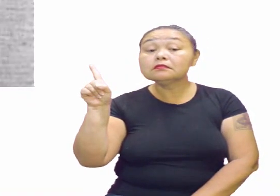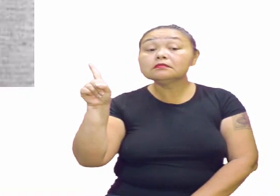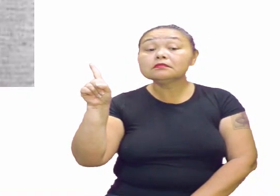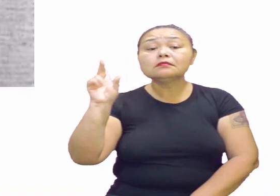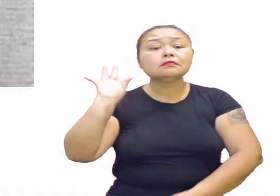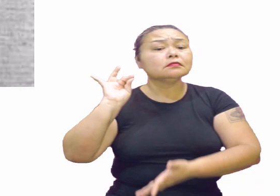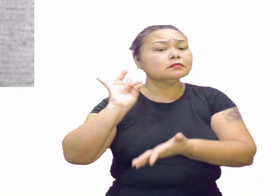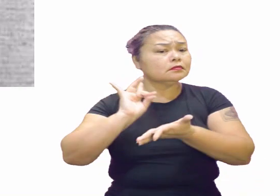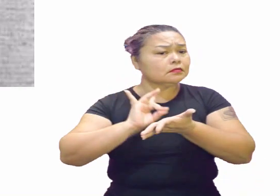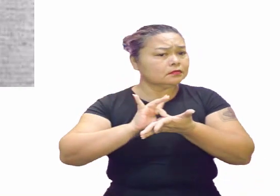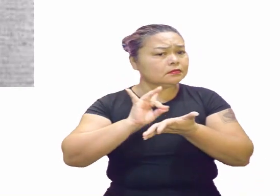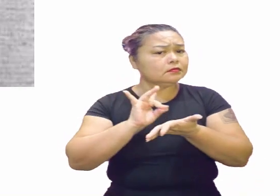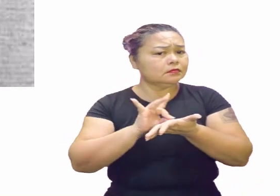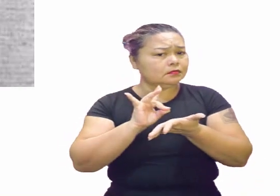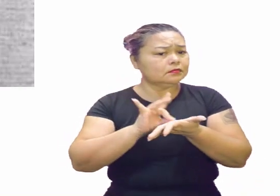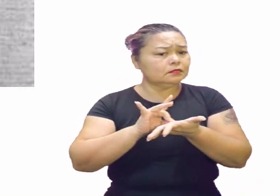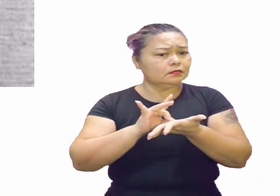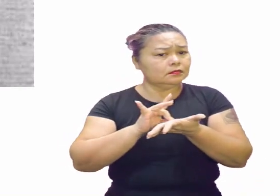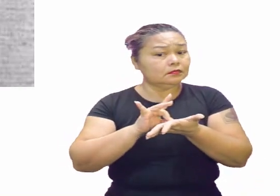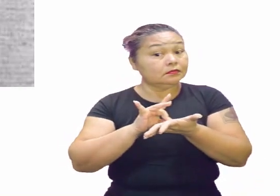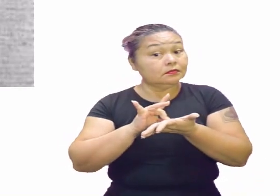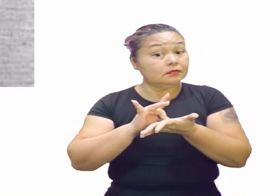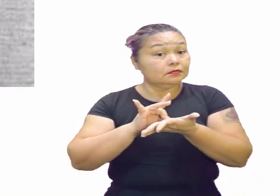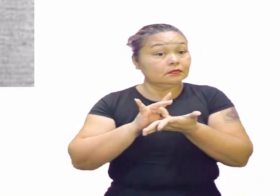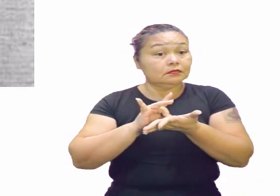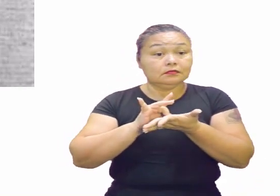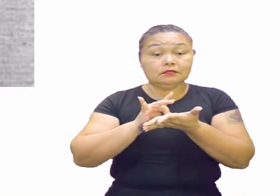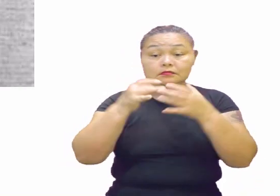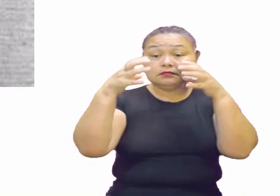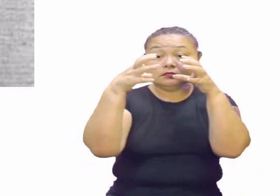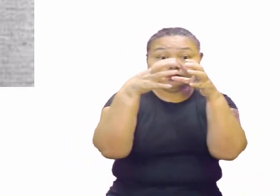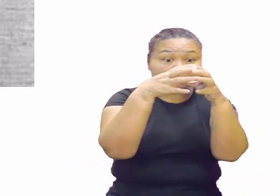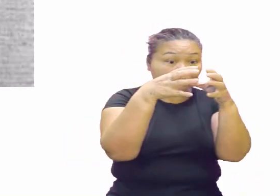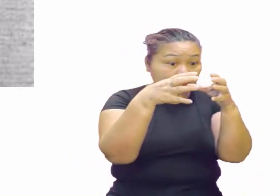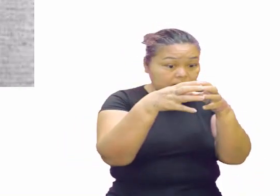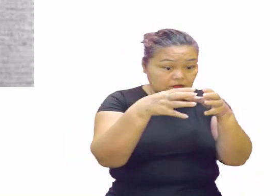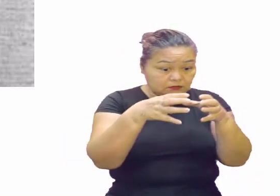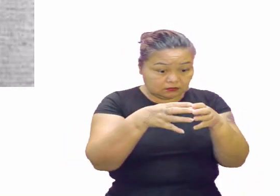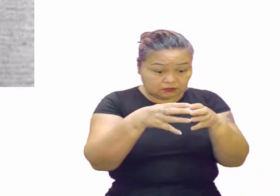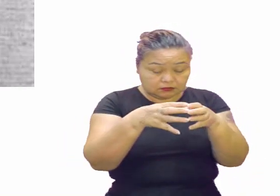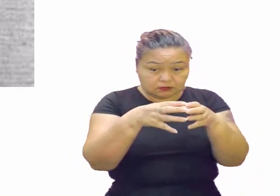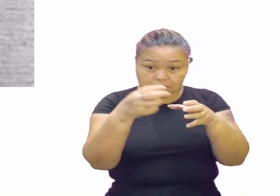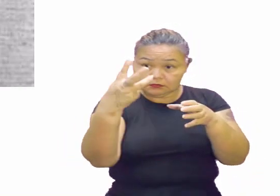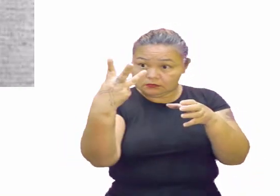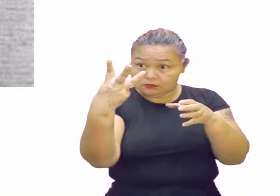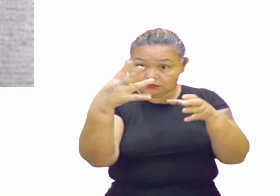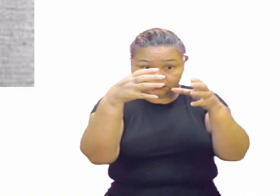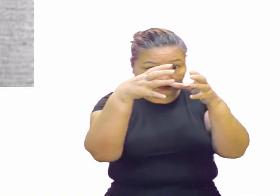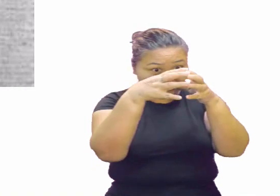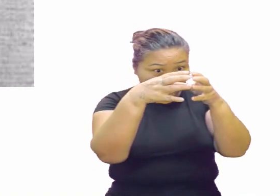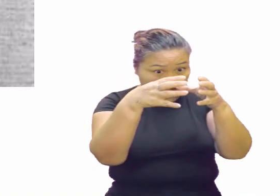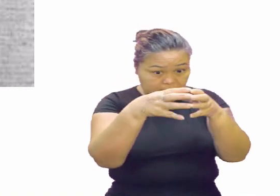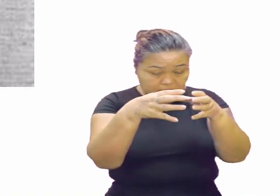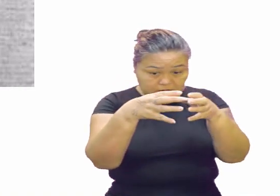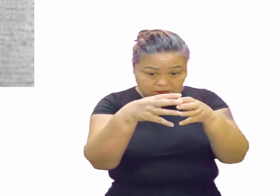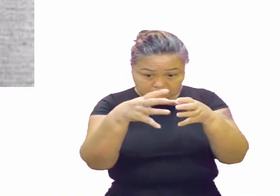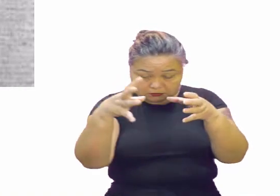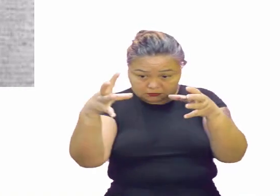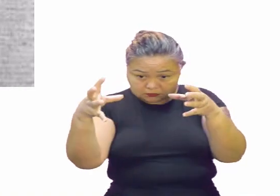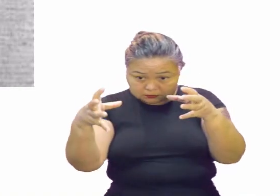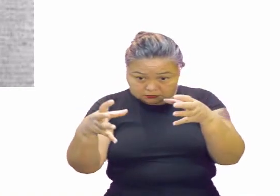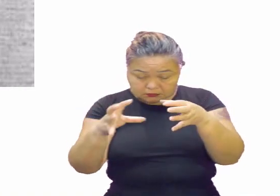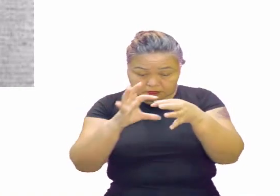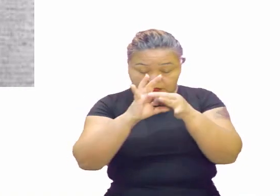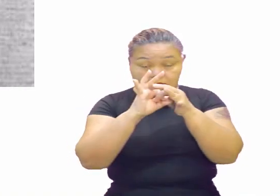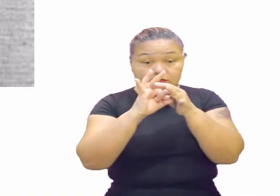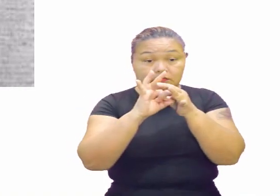na verdade, eu tenho 3 classes que estão aí se juntando.